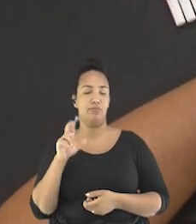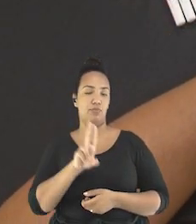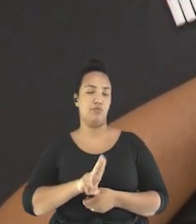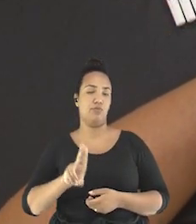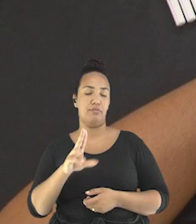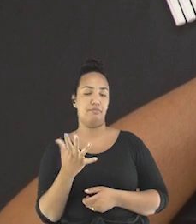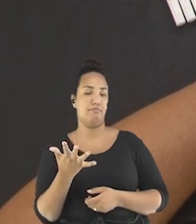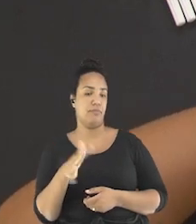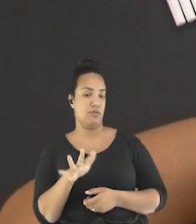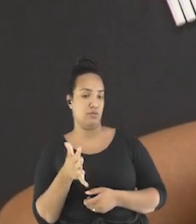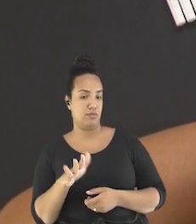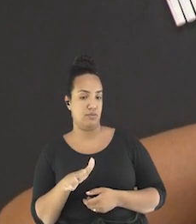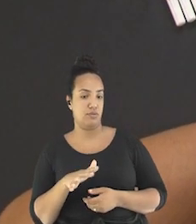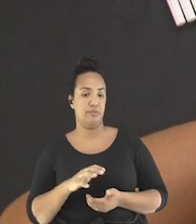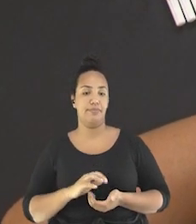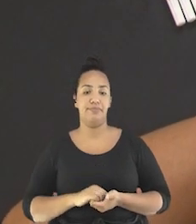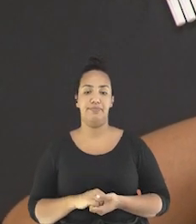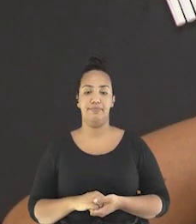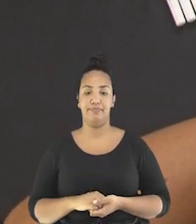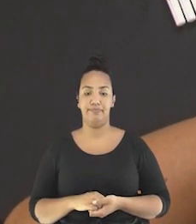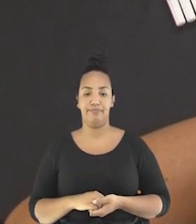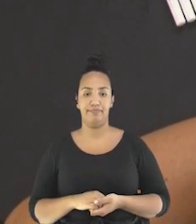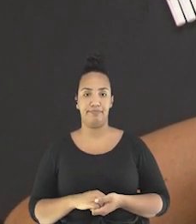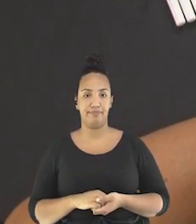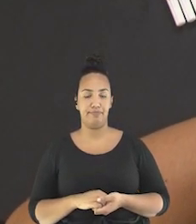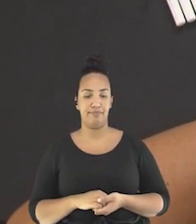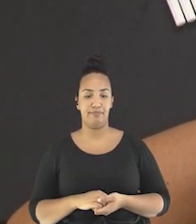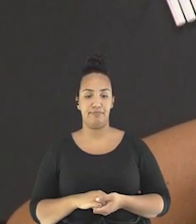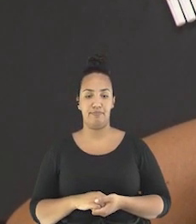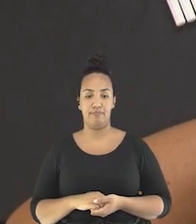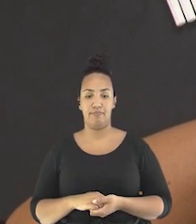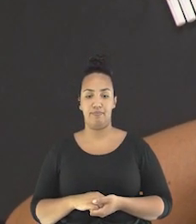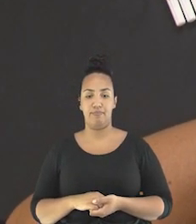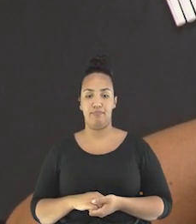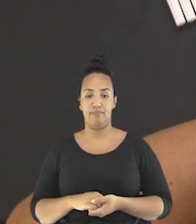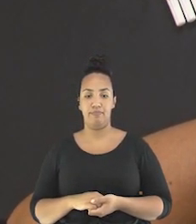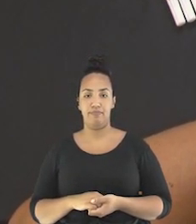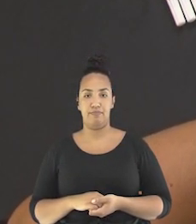Vou utilizar mais ou menos, deixa eu ver aqui com vocês.